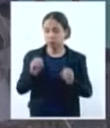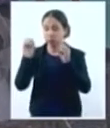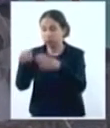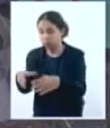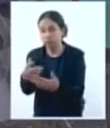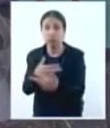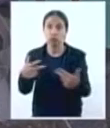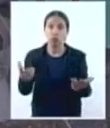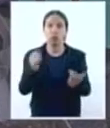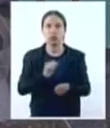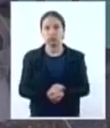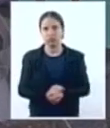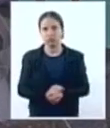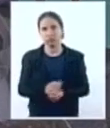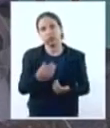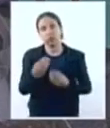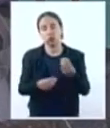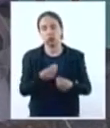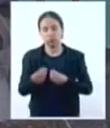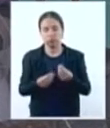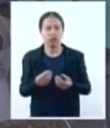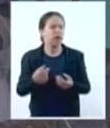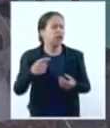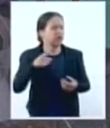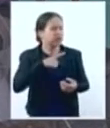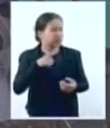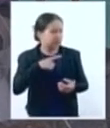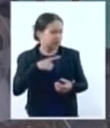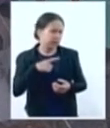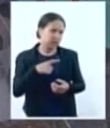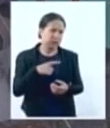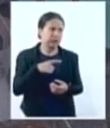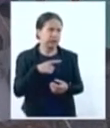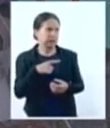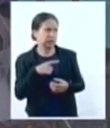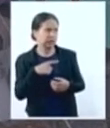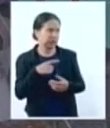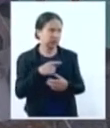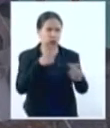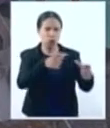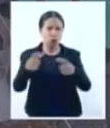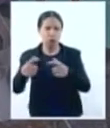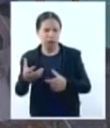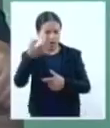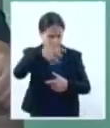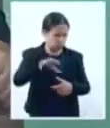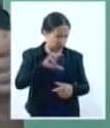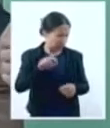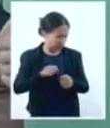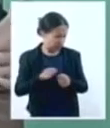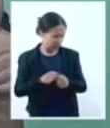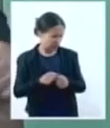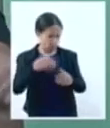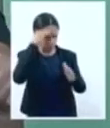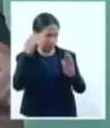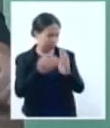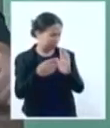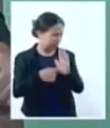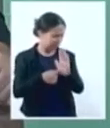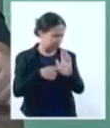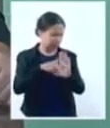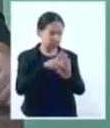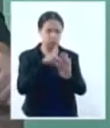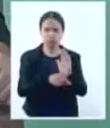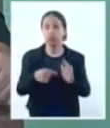houve resistência do setor com relação a esse projeto? Não tivemos resistência. Nós tivemos, acho que a gente tem alguns vereadores